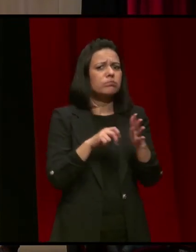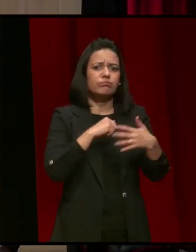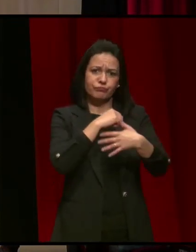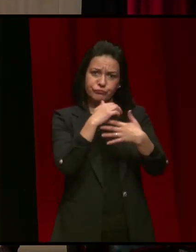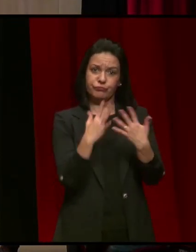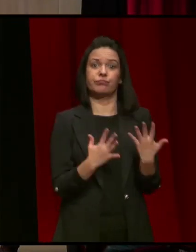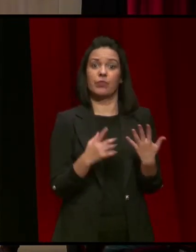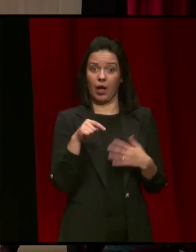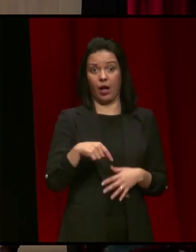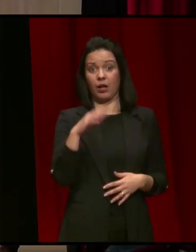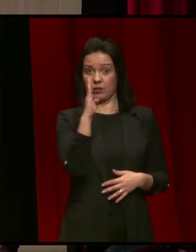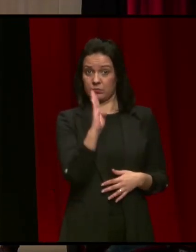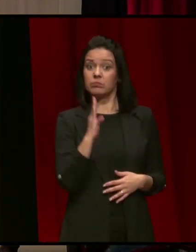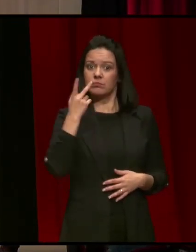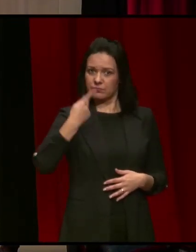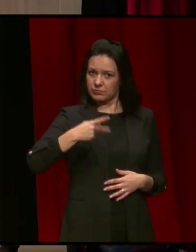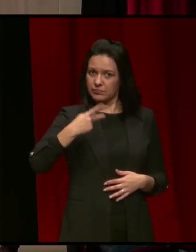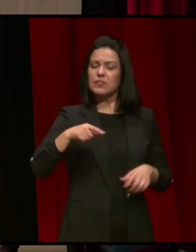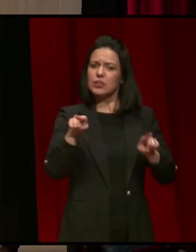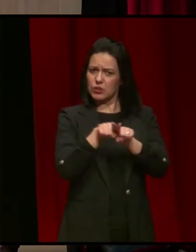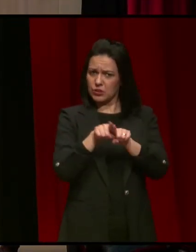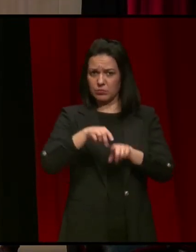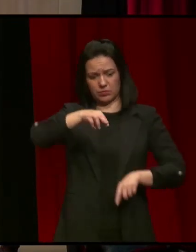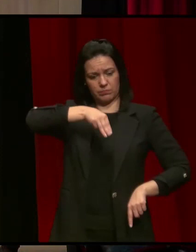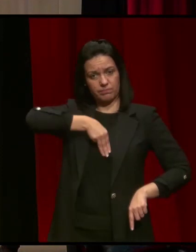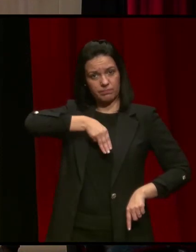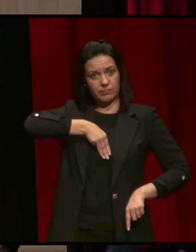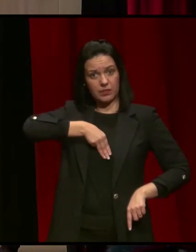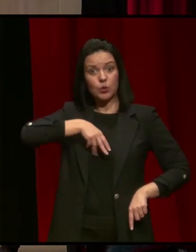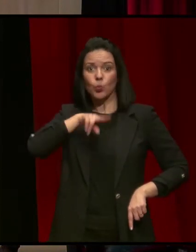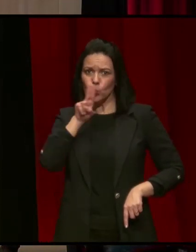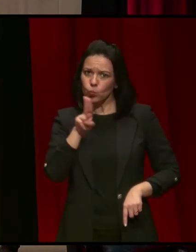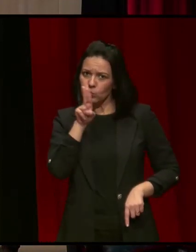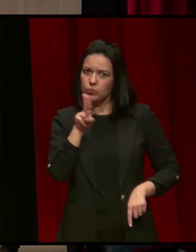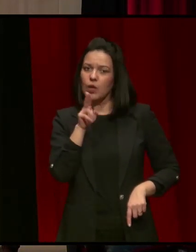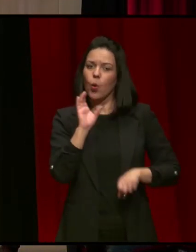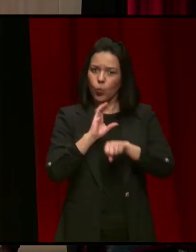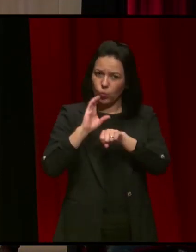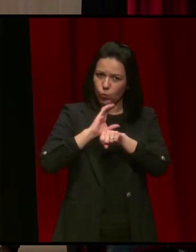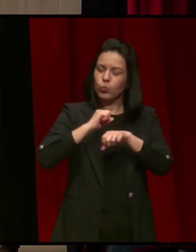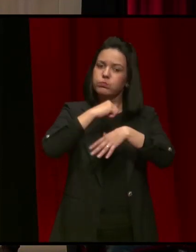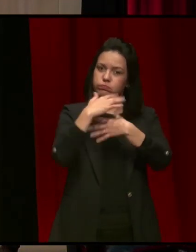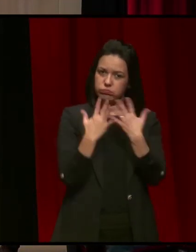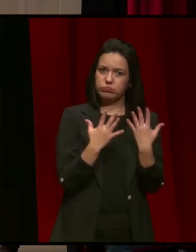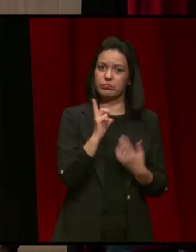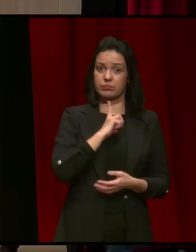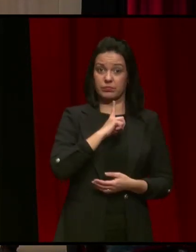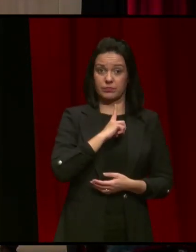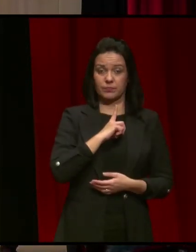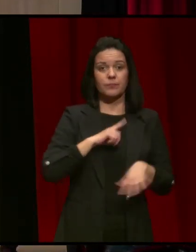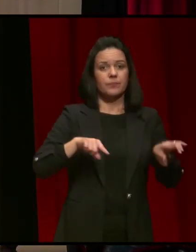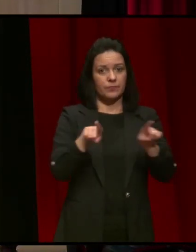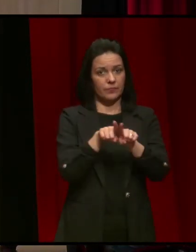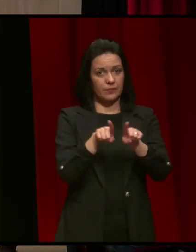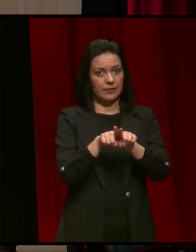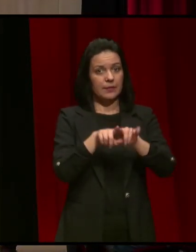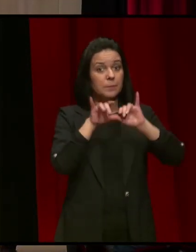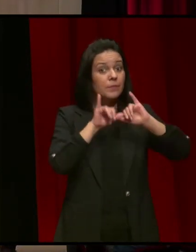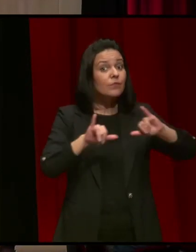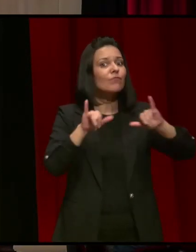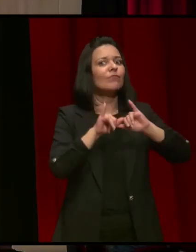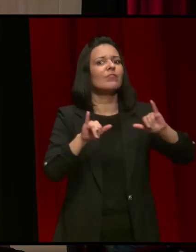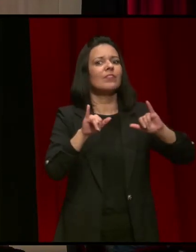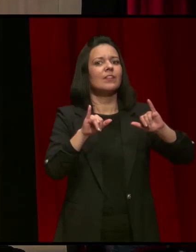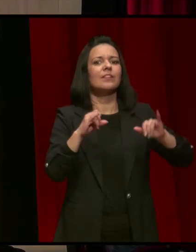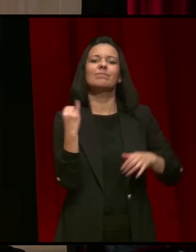você, aqui também tem, na Mackenzie deve ter. As grandes universidades, todas têm cursos de Libras. E a melhor coisa para falar uma língua é viver no meio do